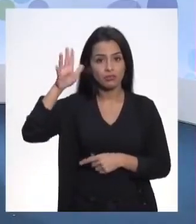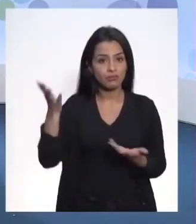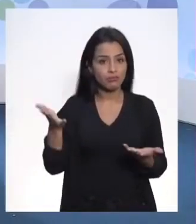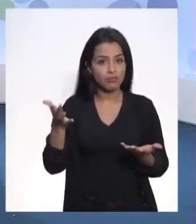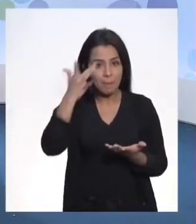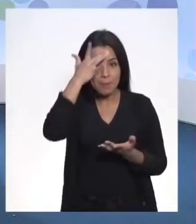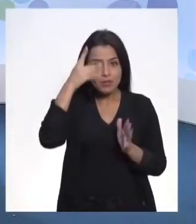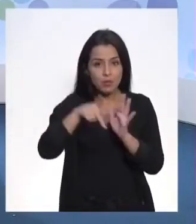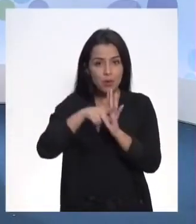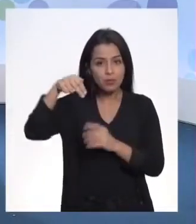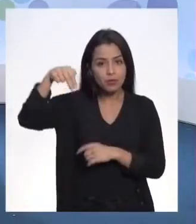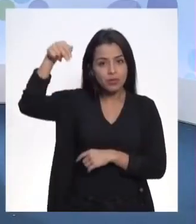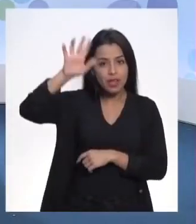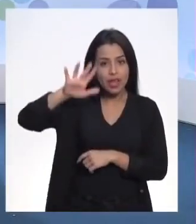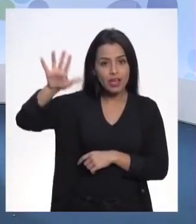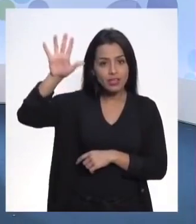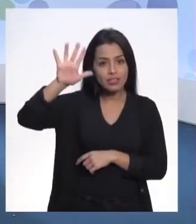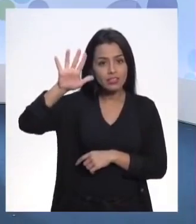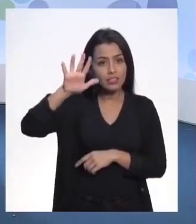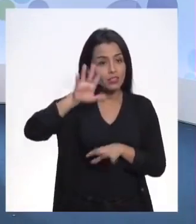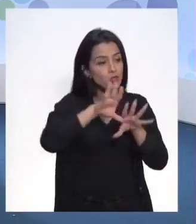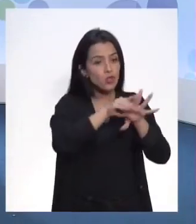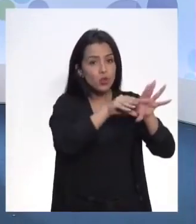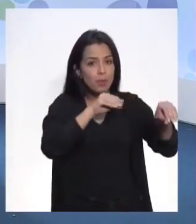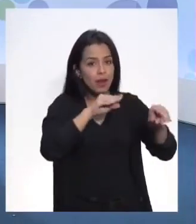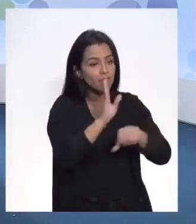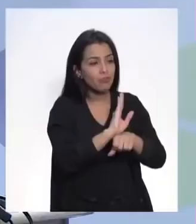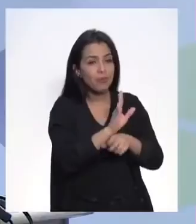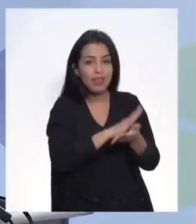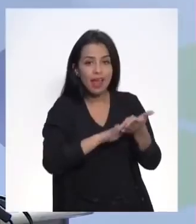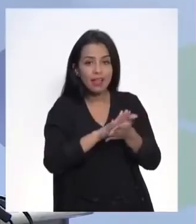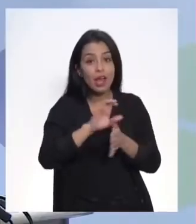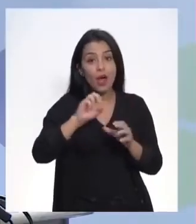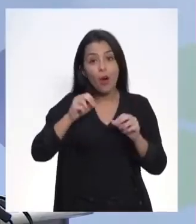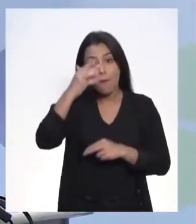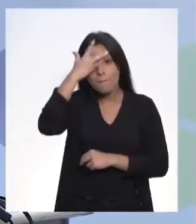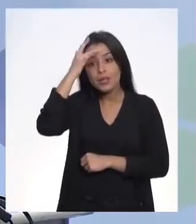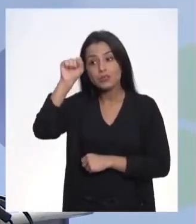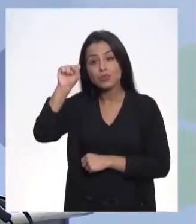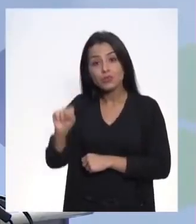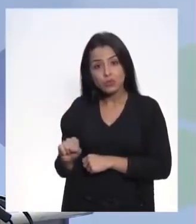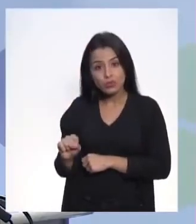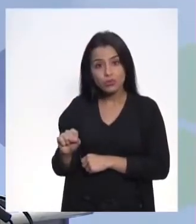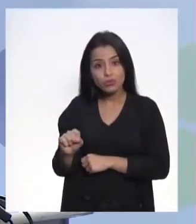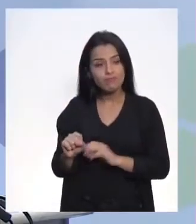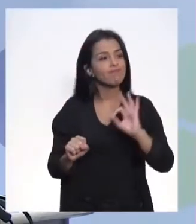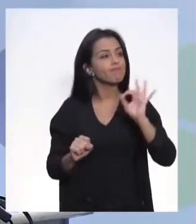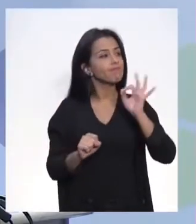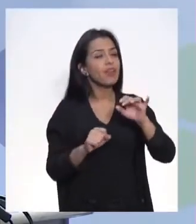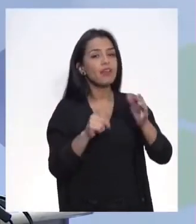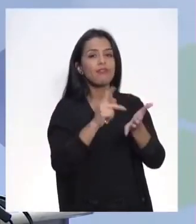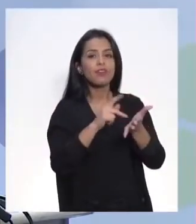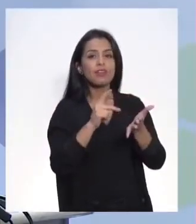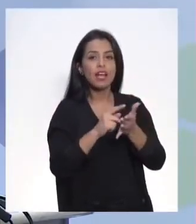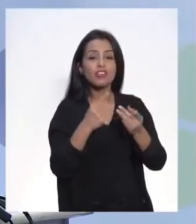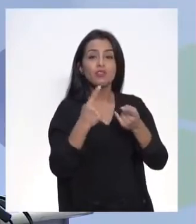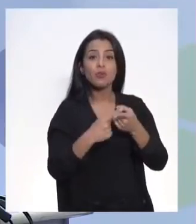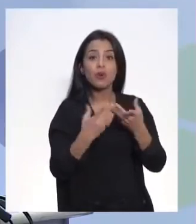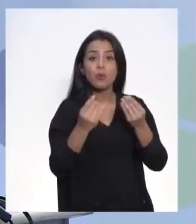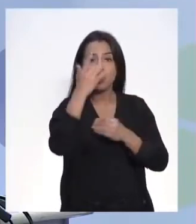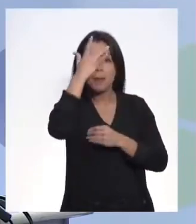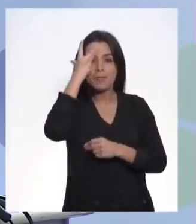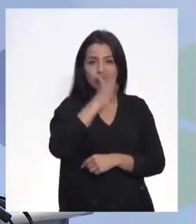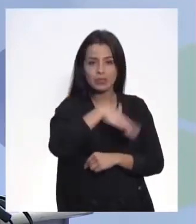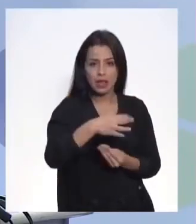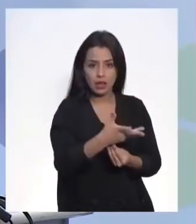Ou pelo pessoal do sul, Você pontuou uma né? coisa importante, porque, por exemplo, muitos atores têm que perder o Se sotaque adaptar